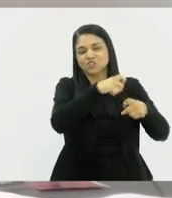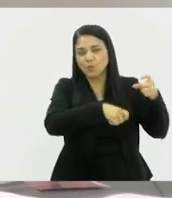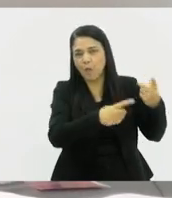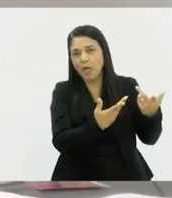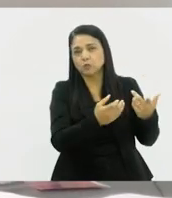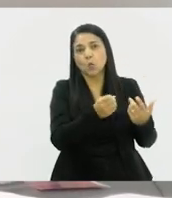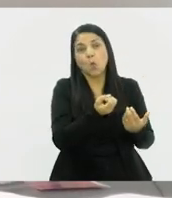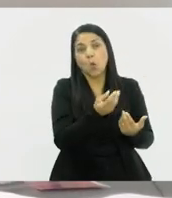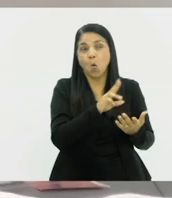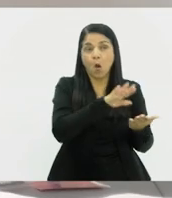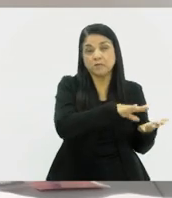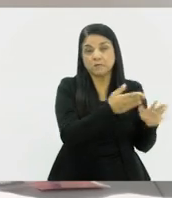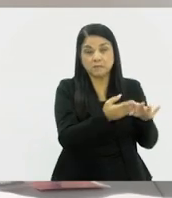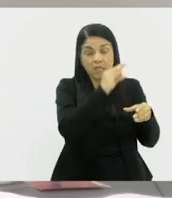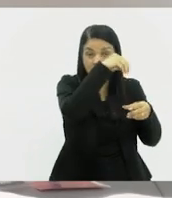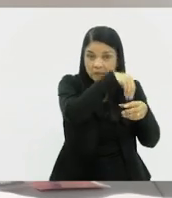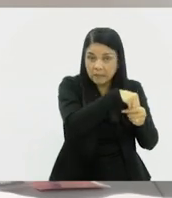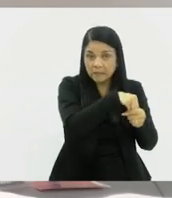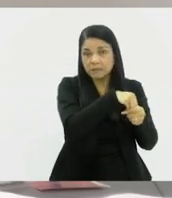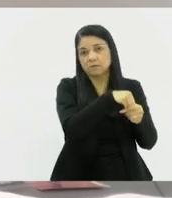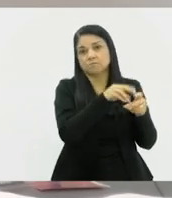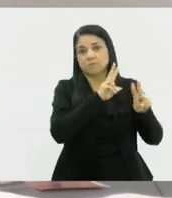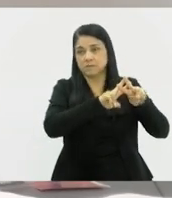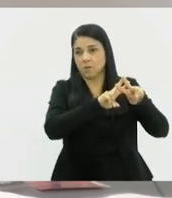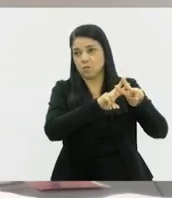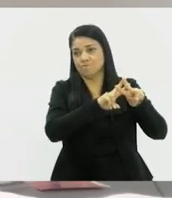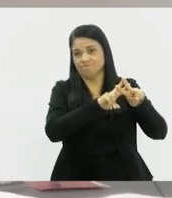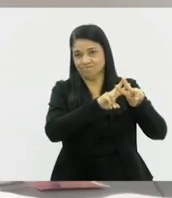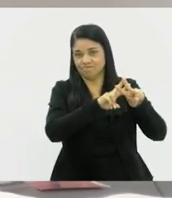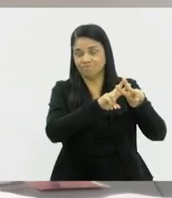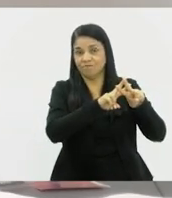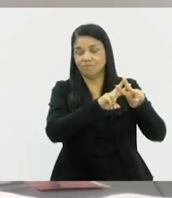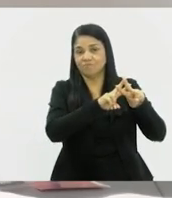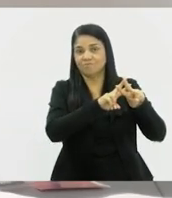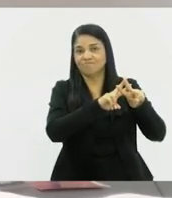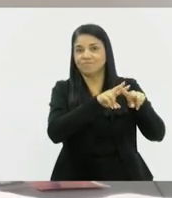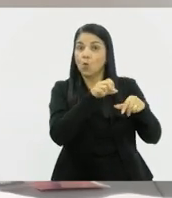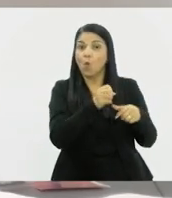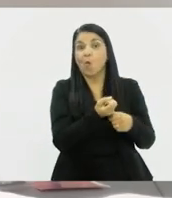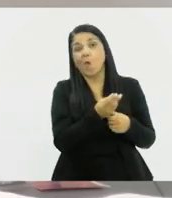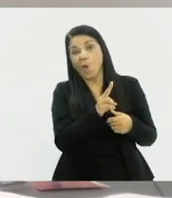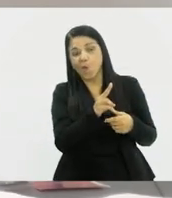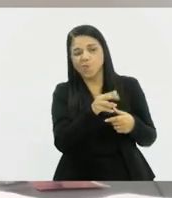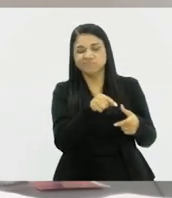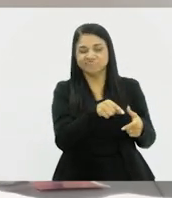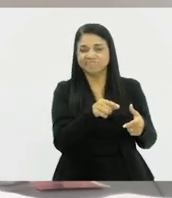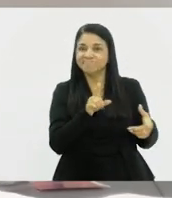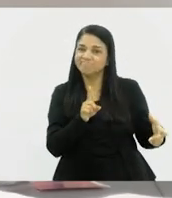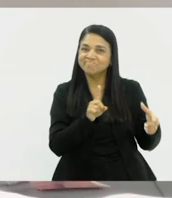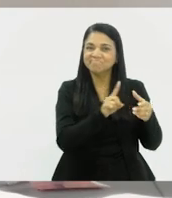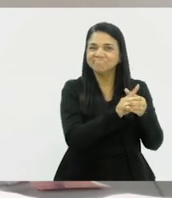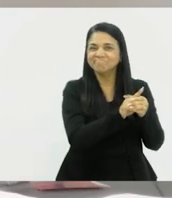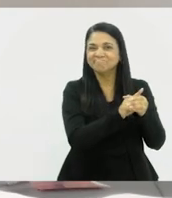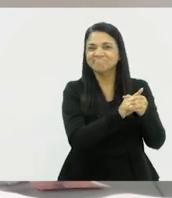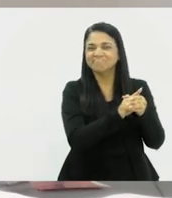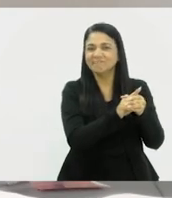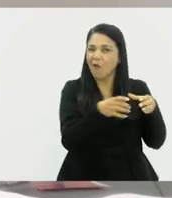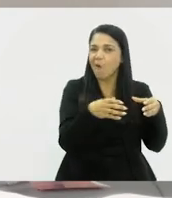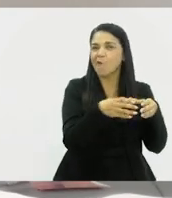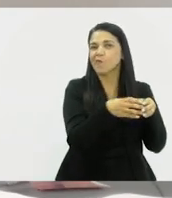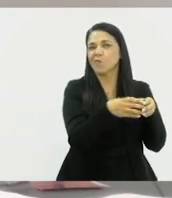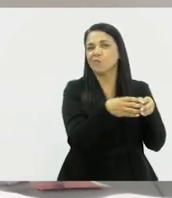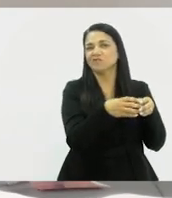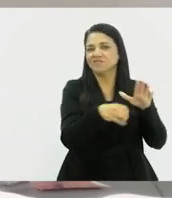assassinado dentro da prisão e acaba sendo copado por uma gang Então você entope o sistema penitenciário